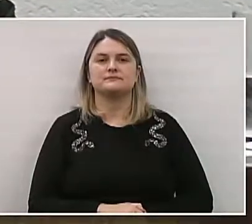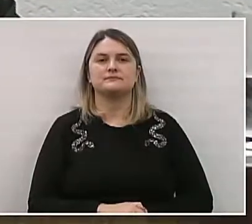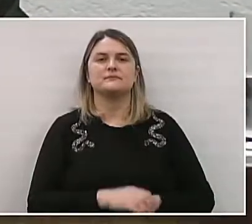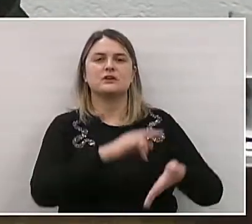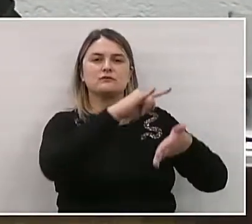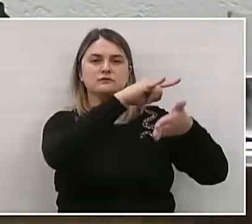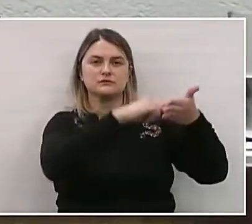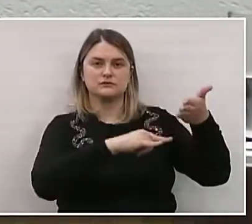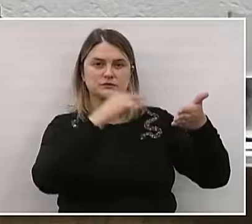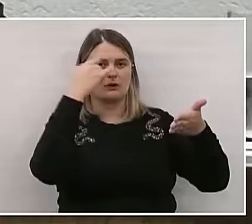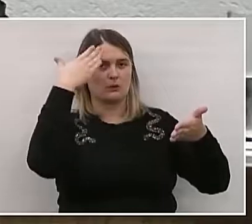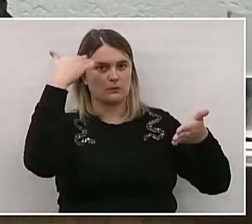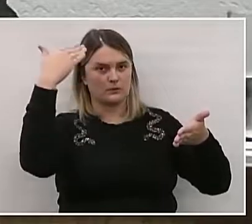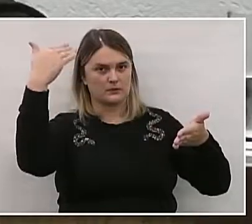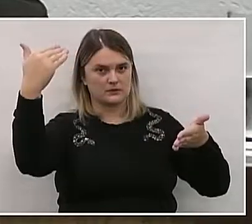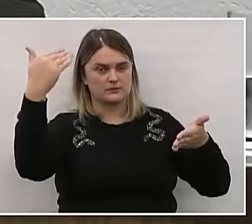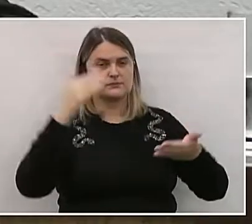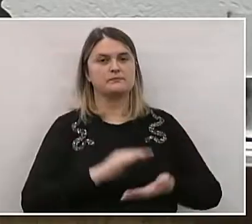Moção.